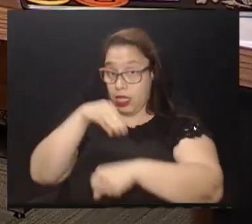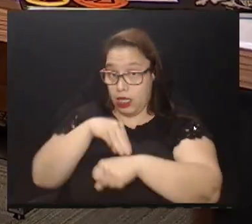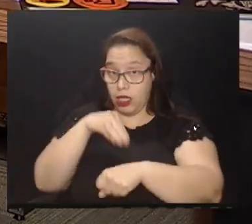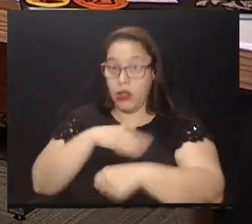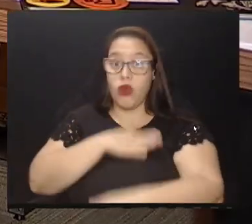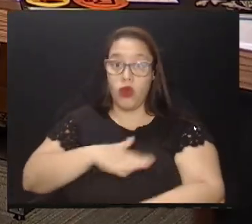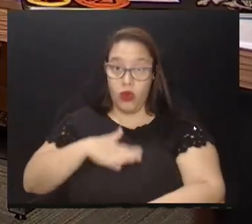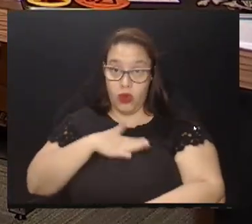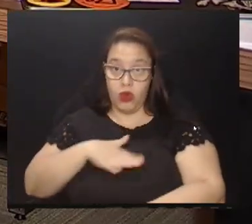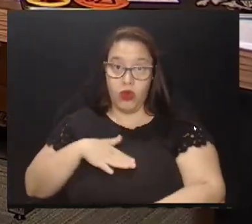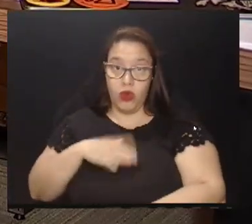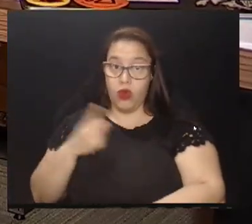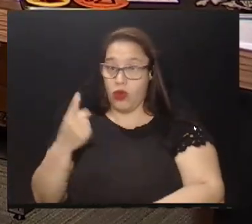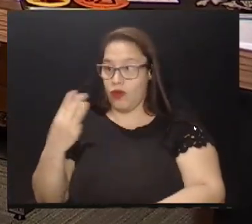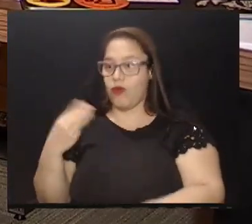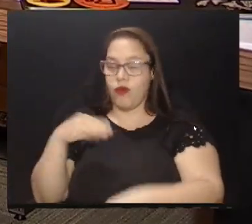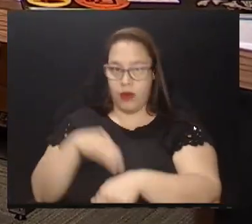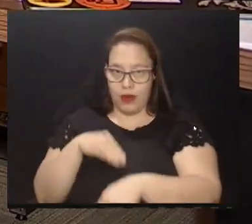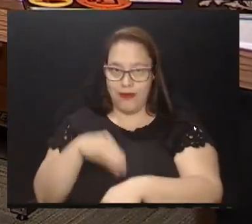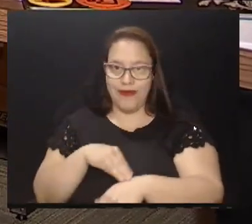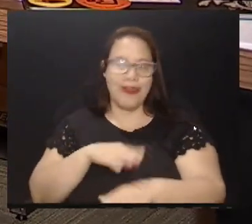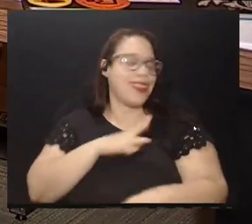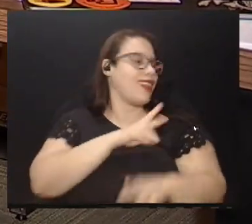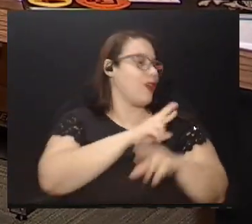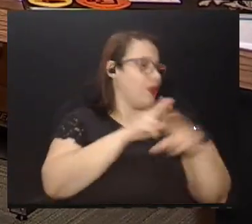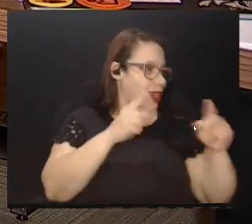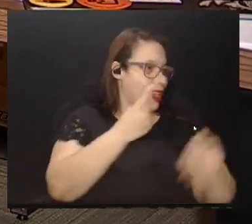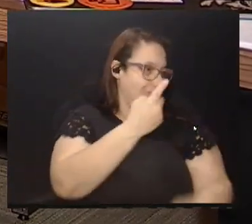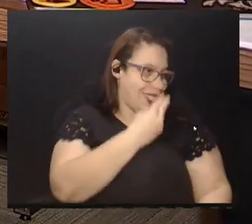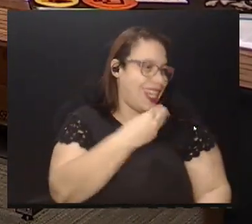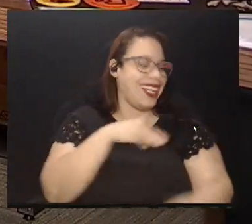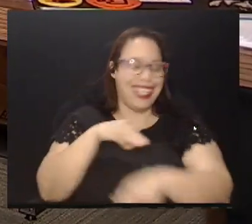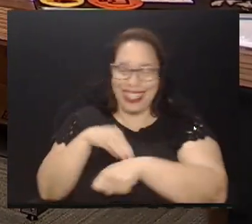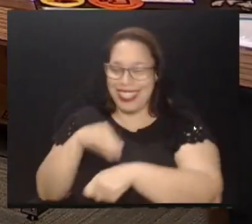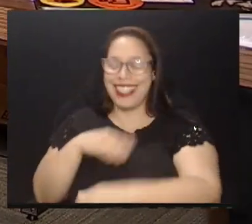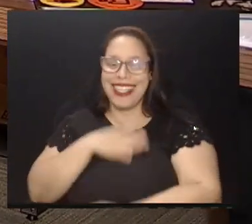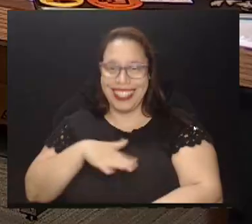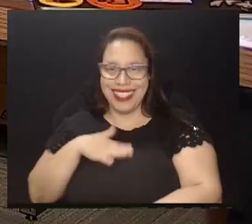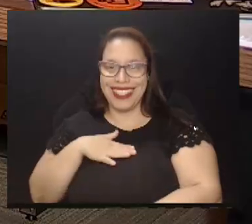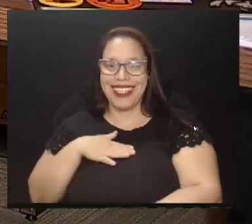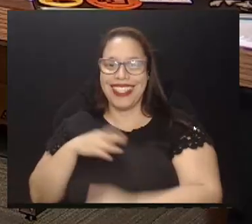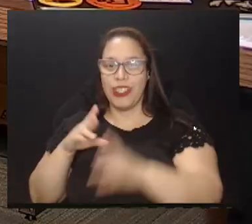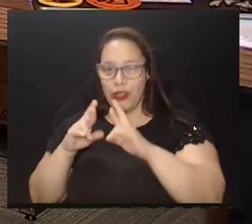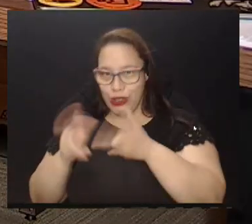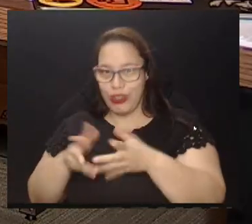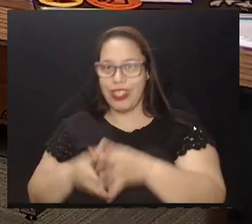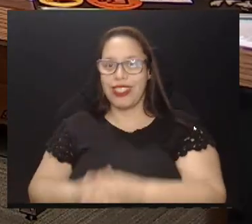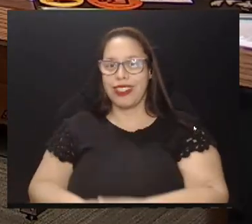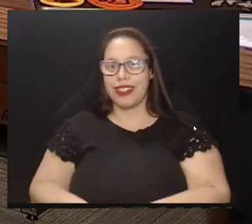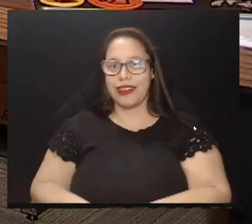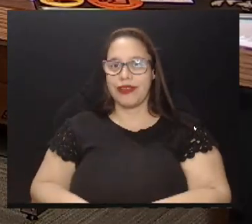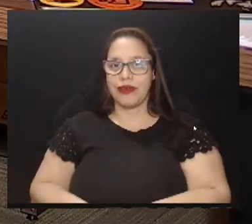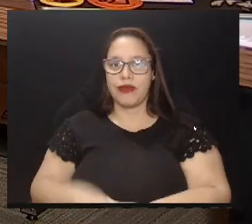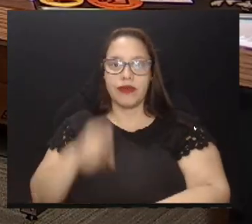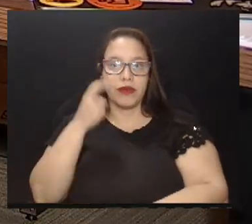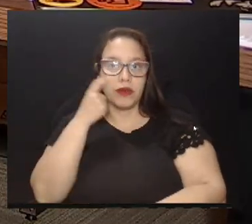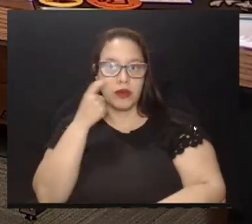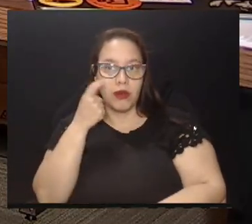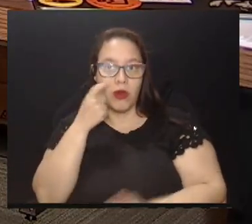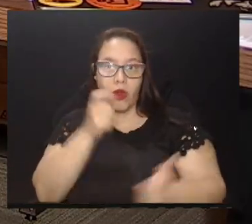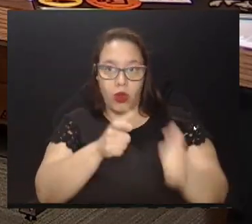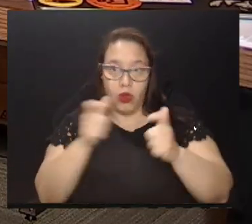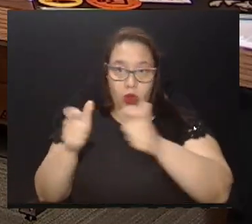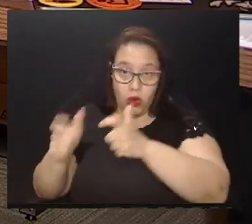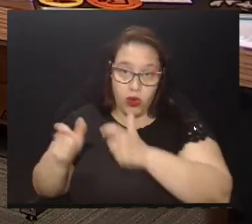minutos, eu tenho isso. Eu tenho vários filmes que são de 13. E esse filme foi diferente. Então a gente vai vendo muito os lugares, né? Mas, por exemplo, a gente vai